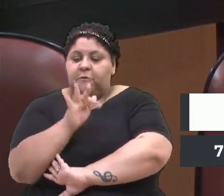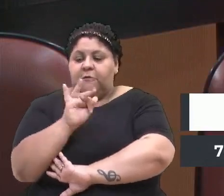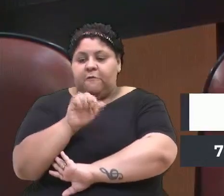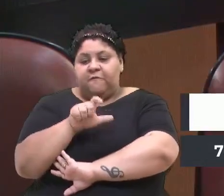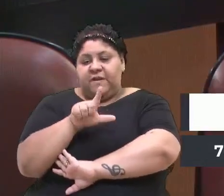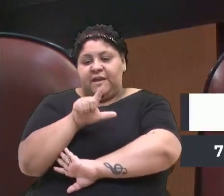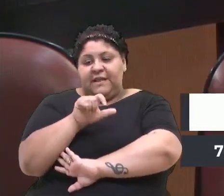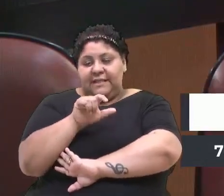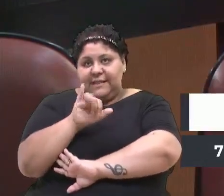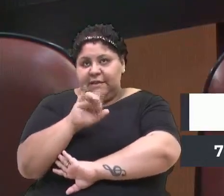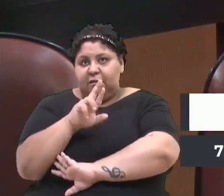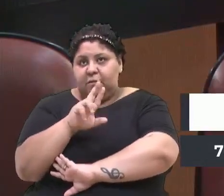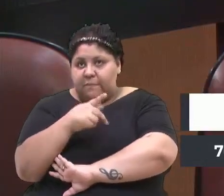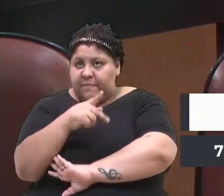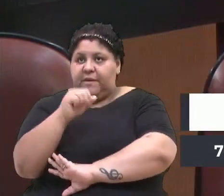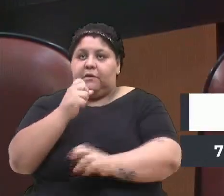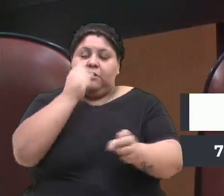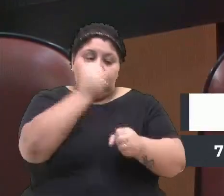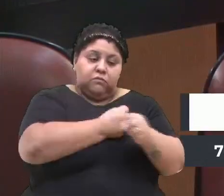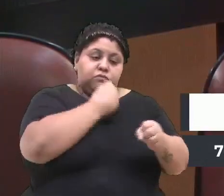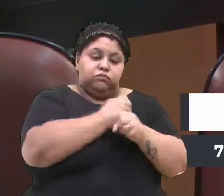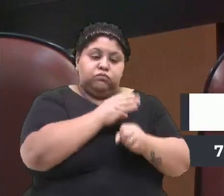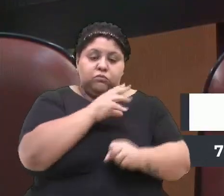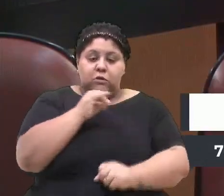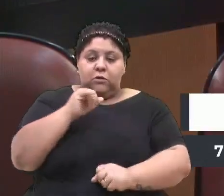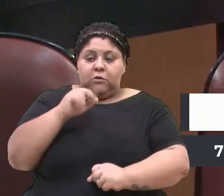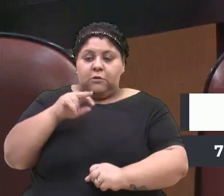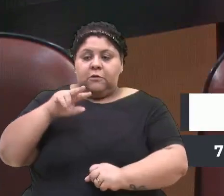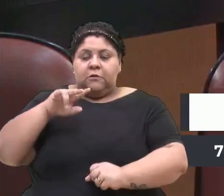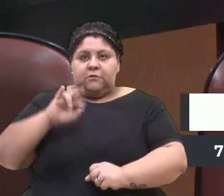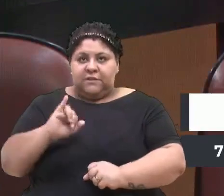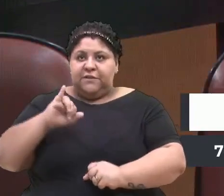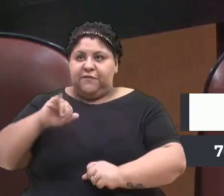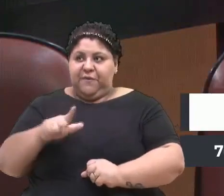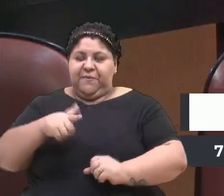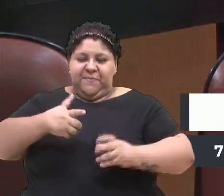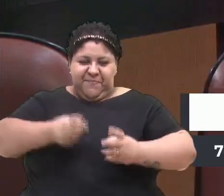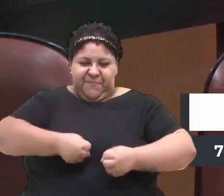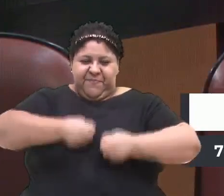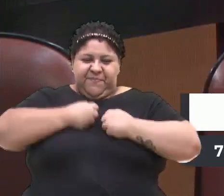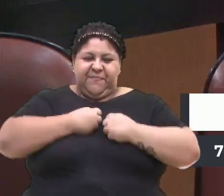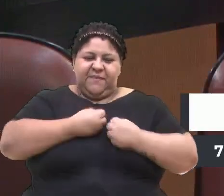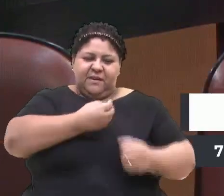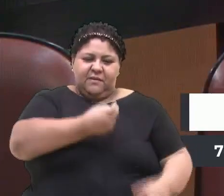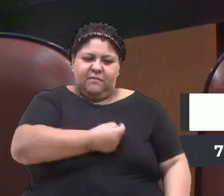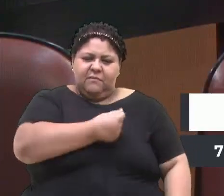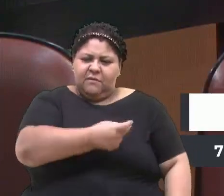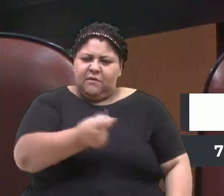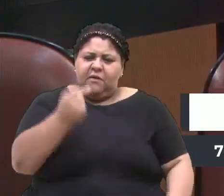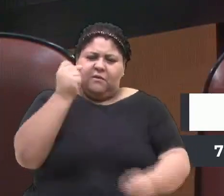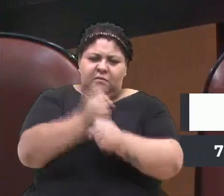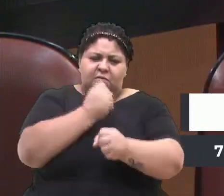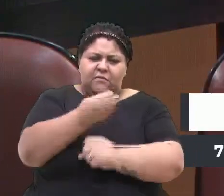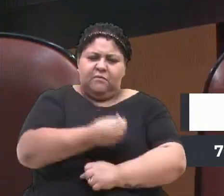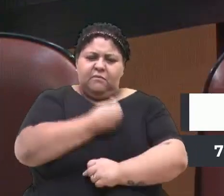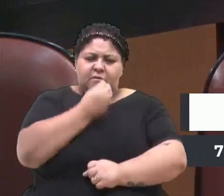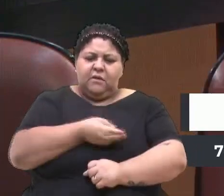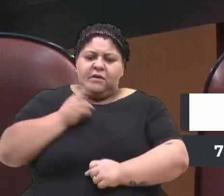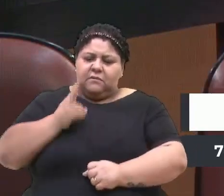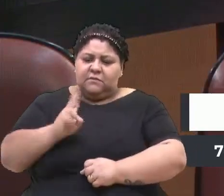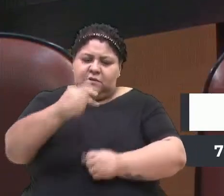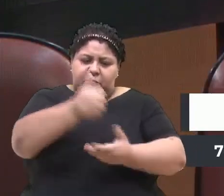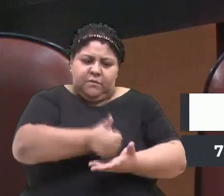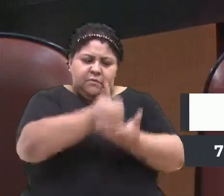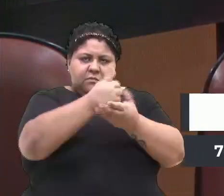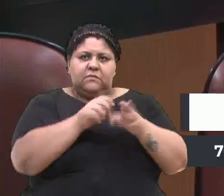civil dedicou-se anos de sua vida a essa profissão tão honrosa sempre contribuindo com a comunidade